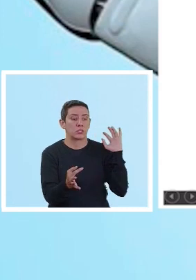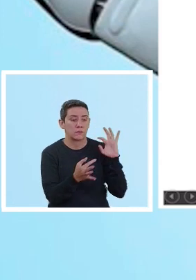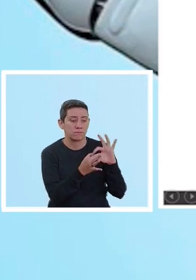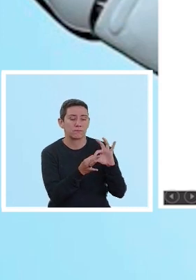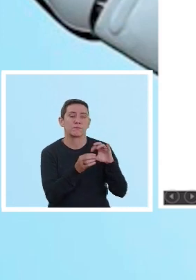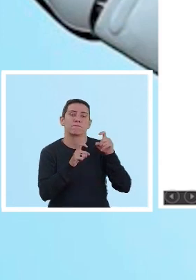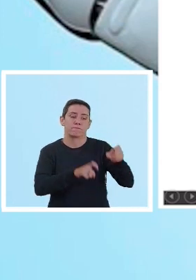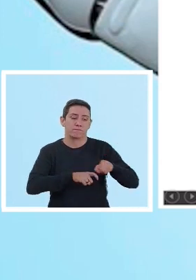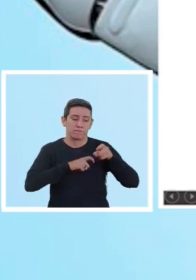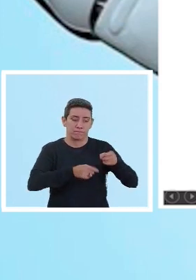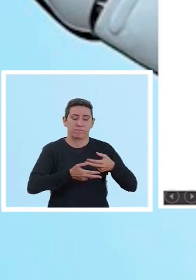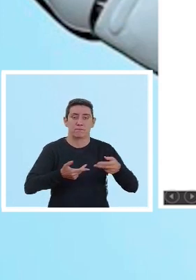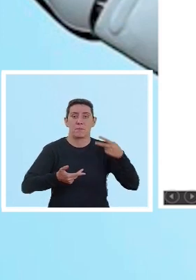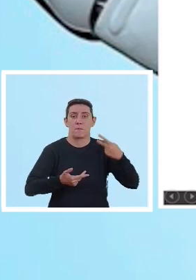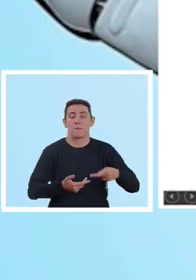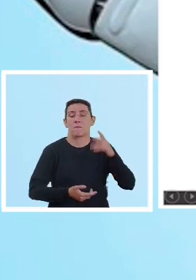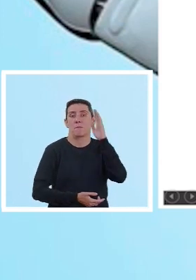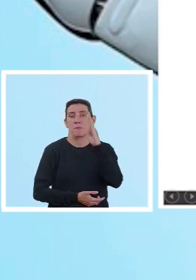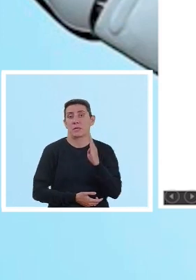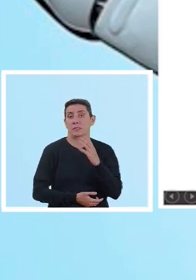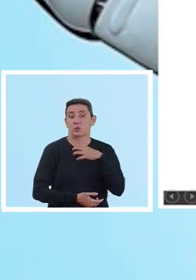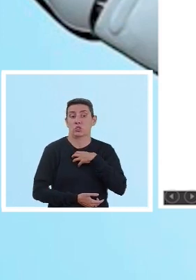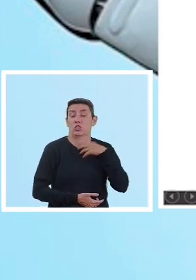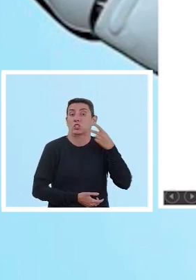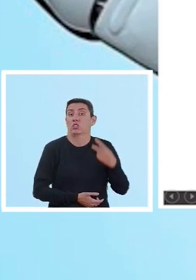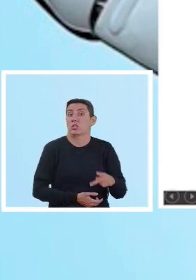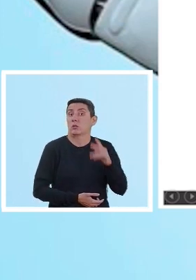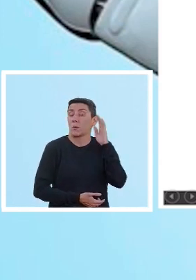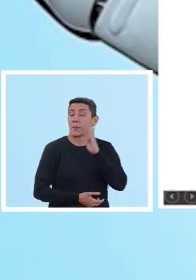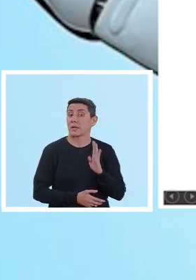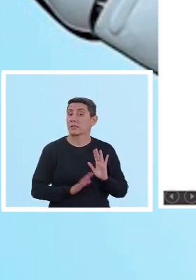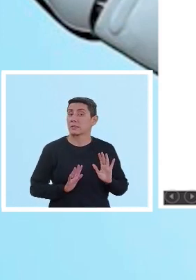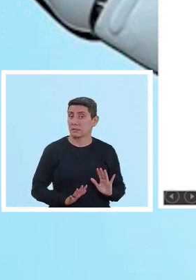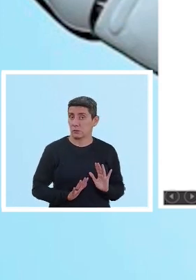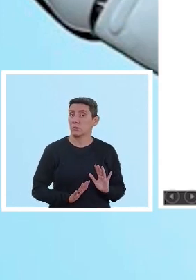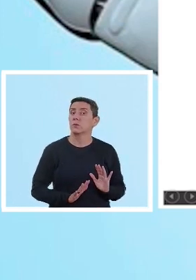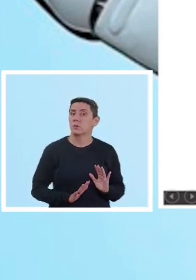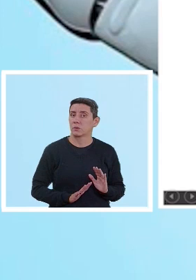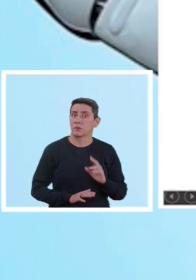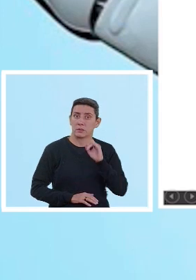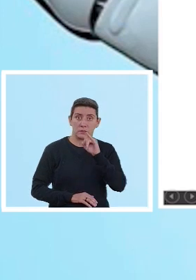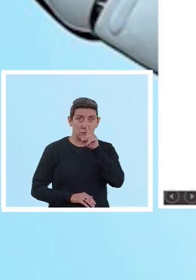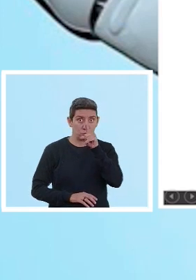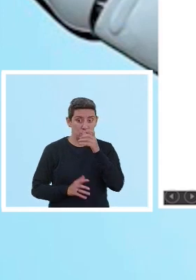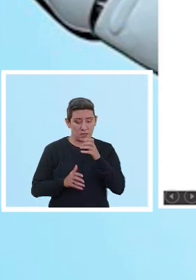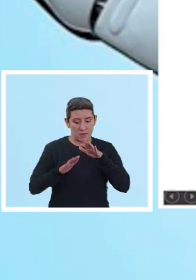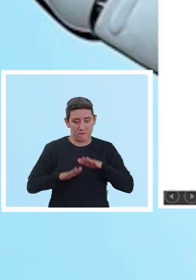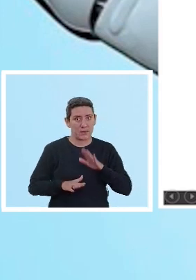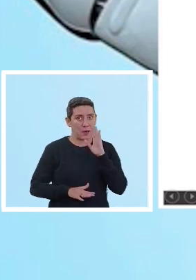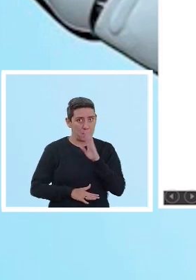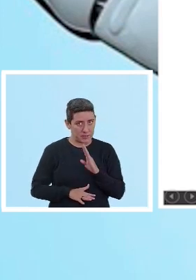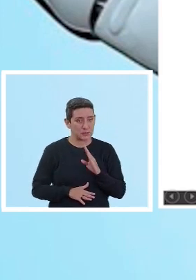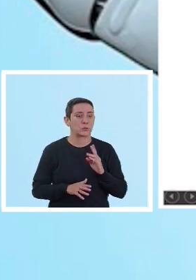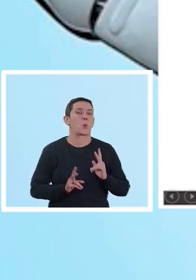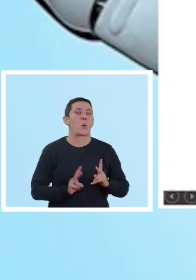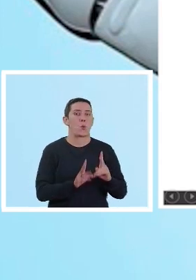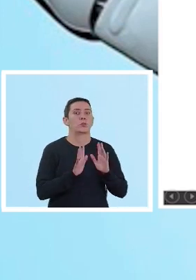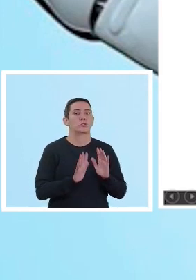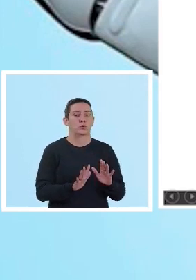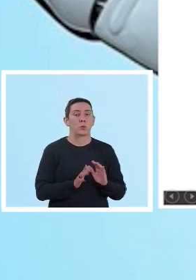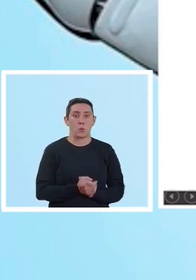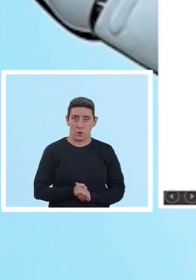do nosso país Isso é se você tem né o objetivo de ficar no nosso país então é